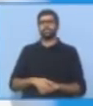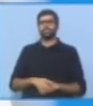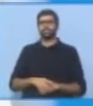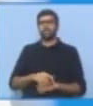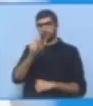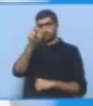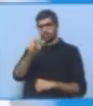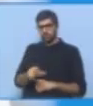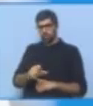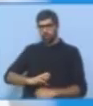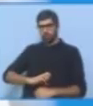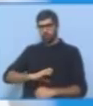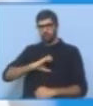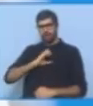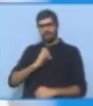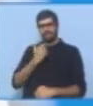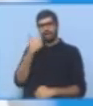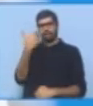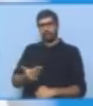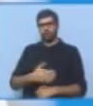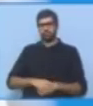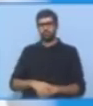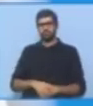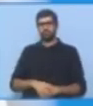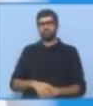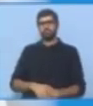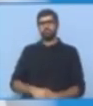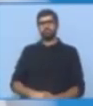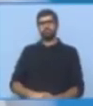Em ti pus toda a minha complacência.